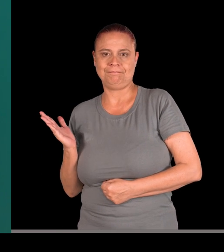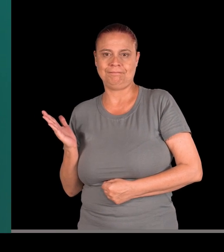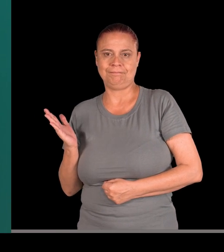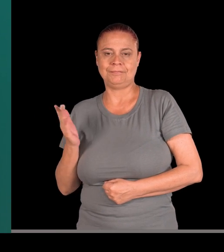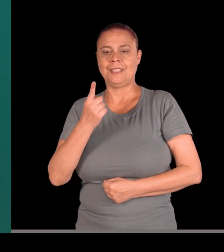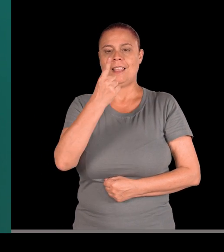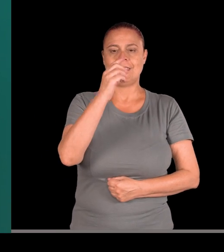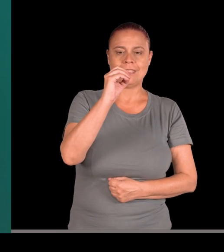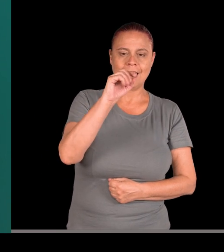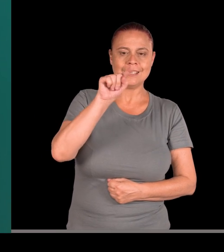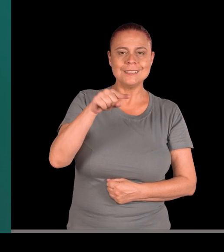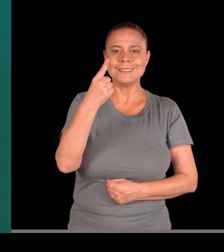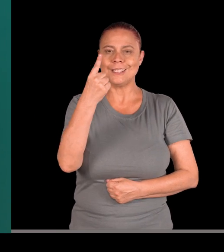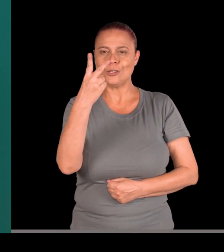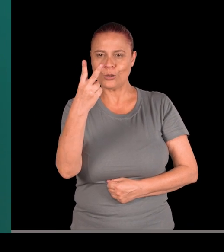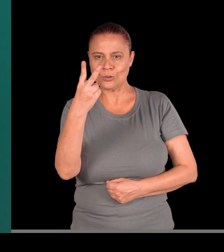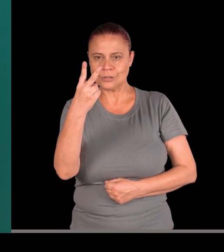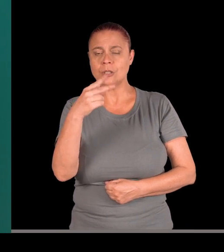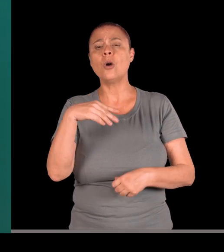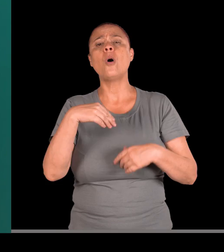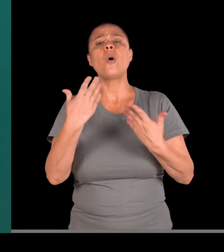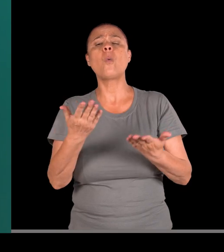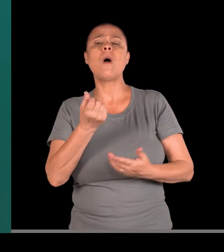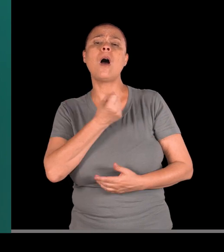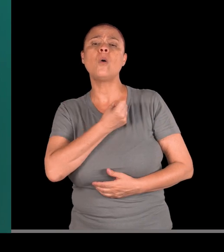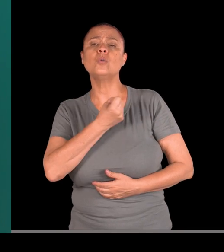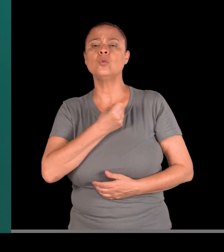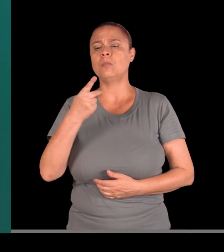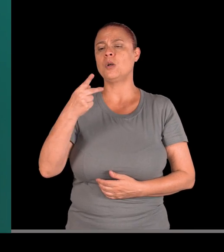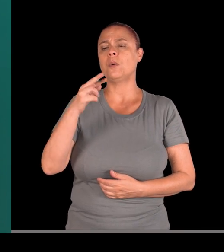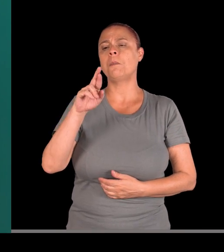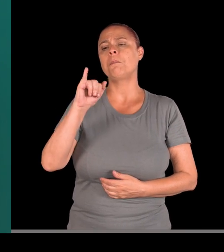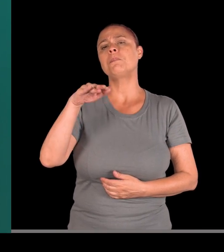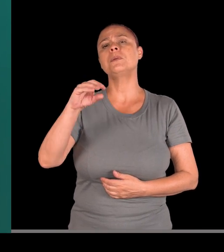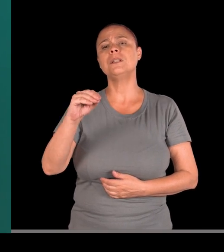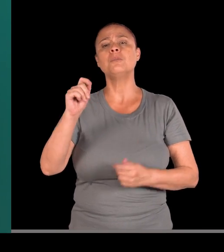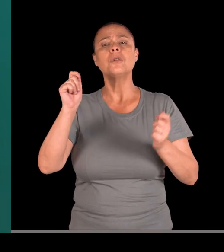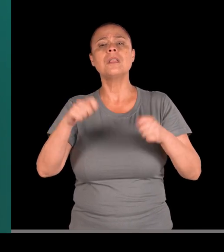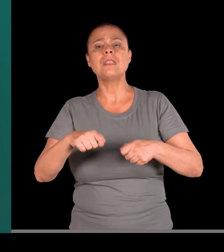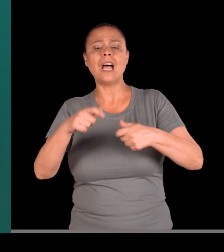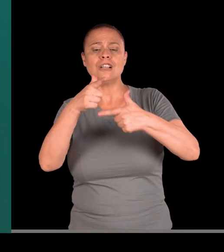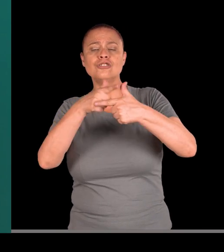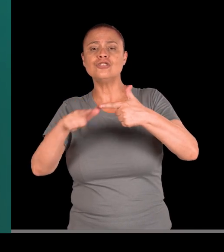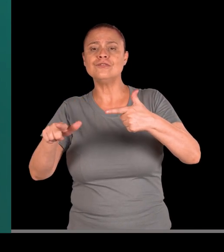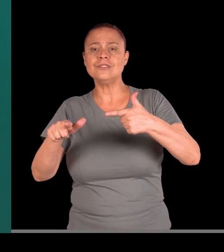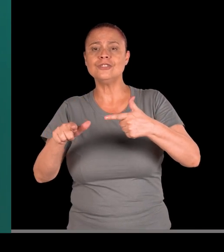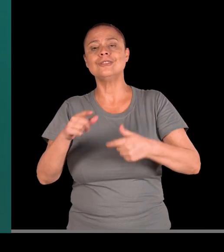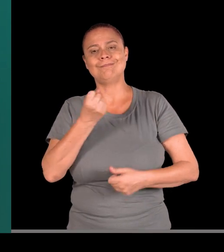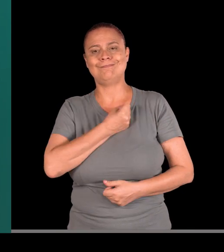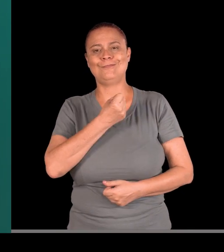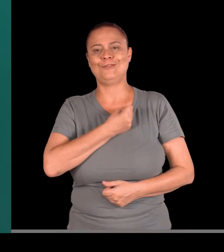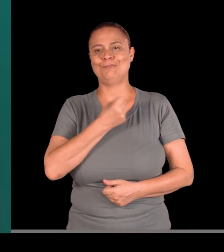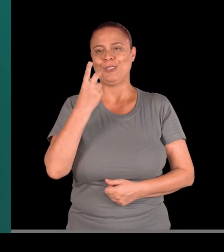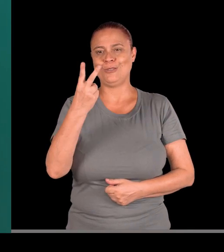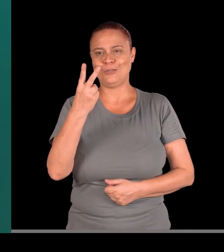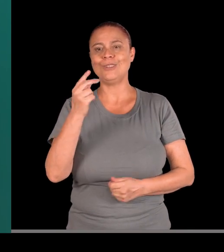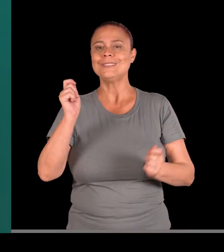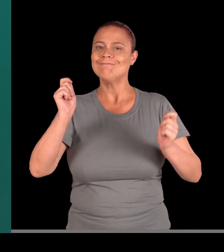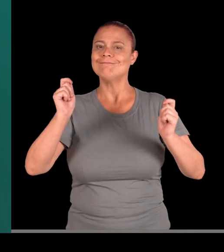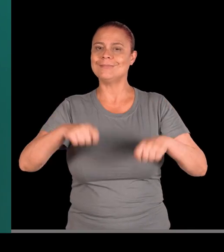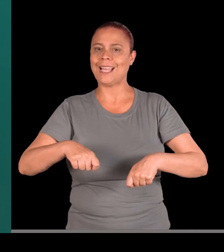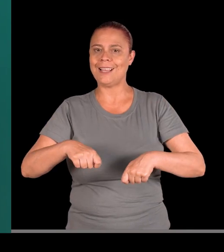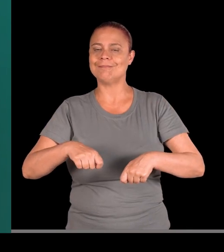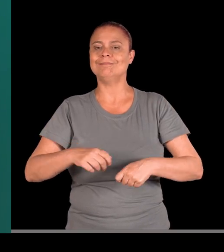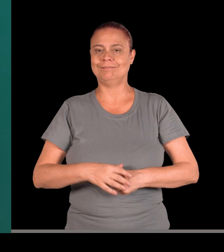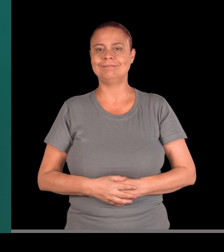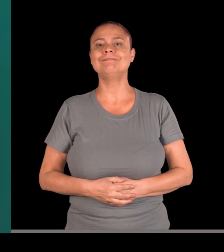10 e 12. Qual o menor número primo que eu posso dividir? Os dois números ou apenas um deles? O número 2, ó. O